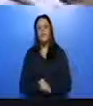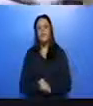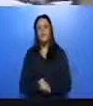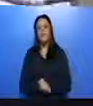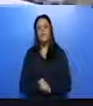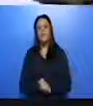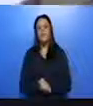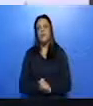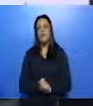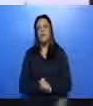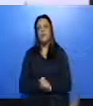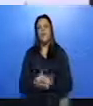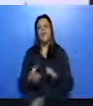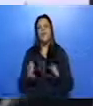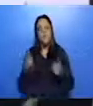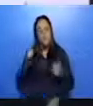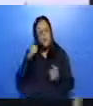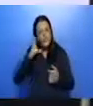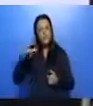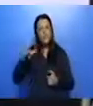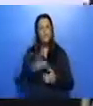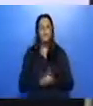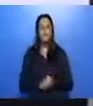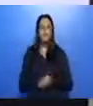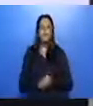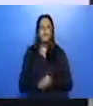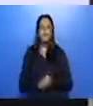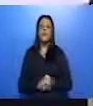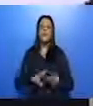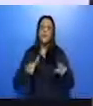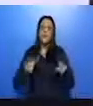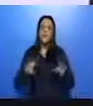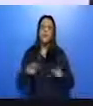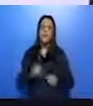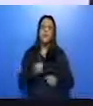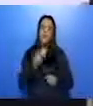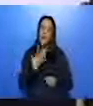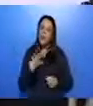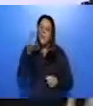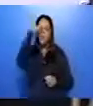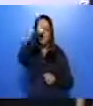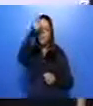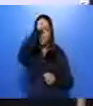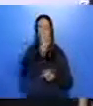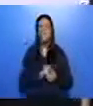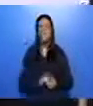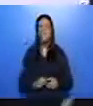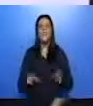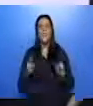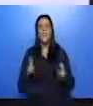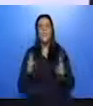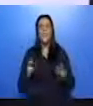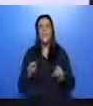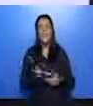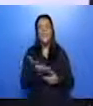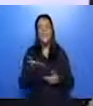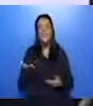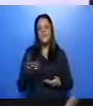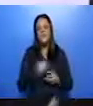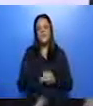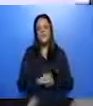para entender, é uma matéria gostosa de se aprender, ok? Espero que vocês tenham entendido, ficado um pouco claro